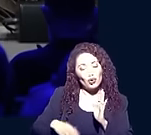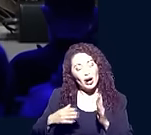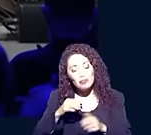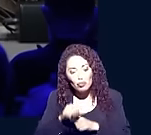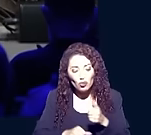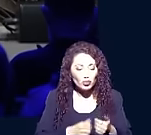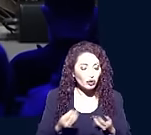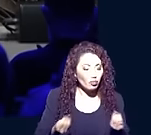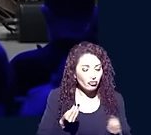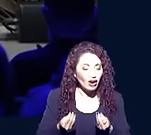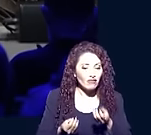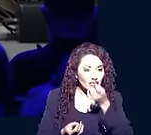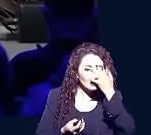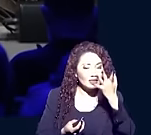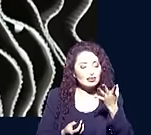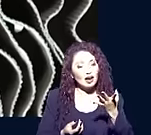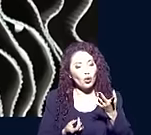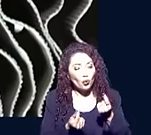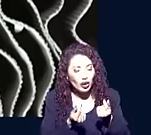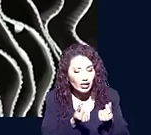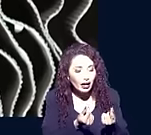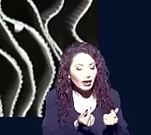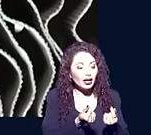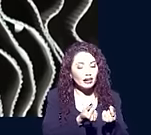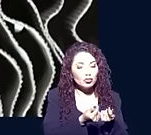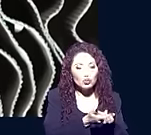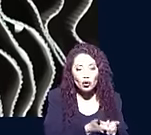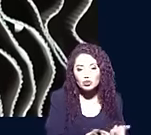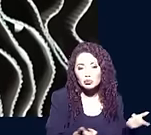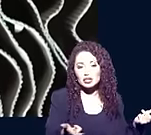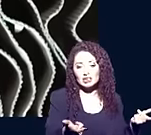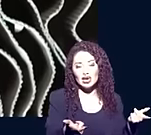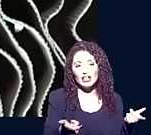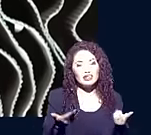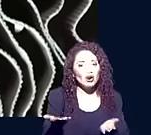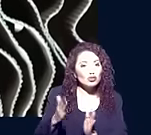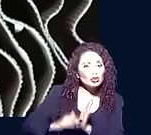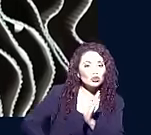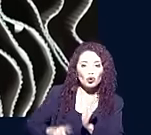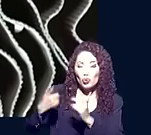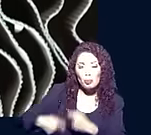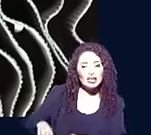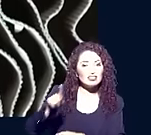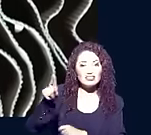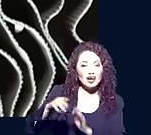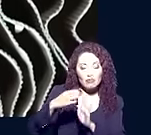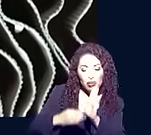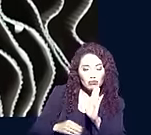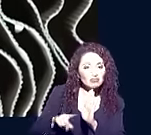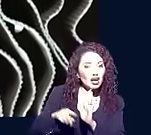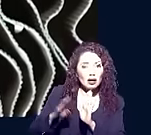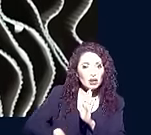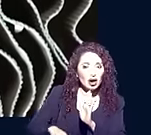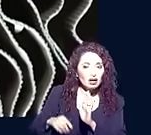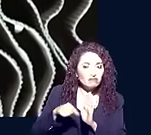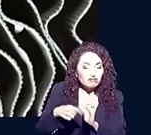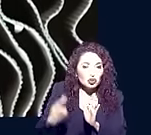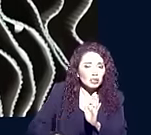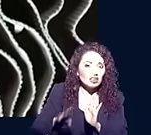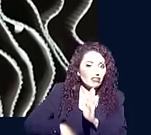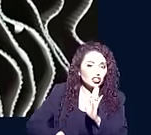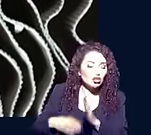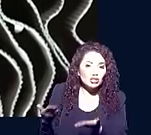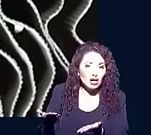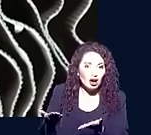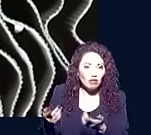a expansão que foi uma parte sem necessidade porque não tem nenhuma inconstitucionalidade inclusive com decisão do supremo tribunal